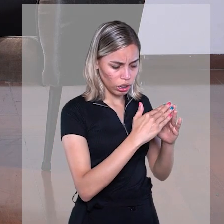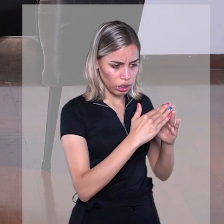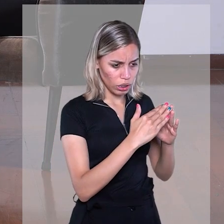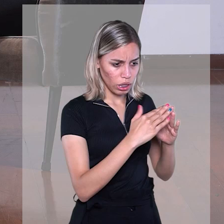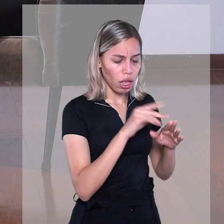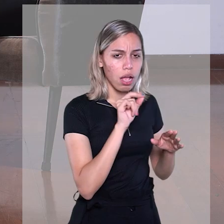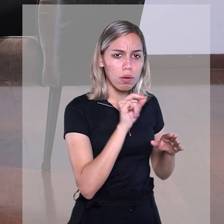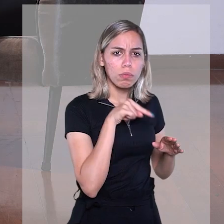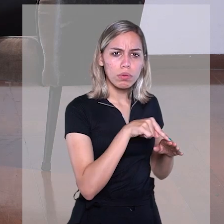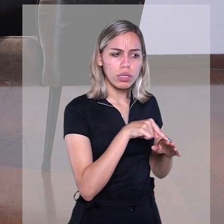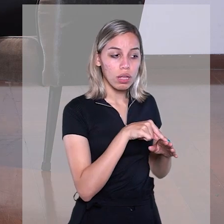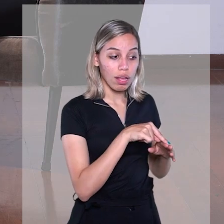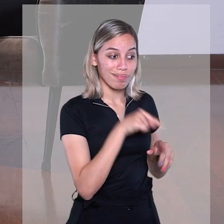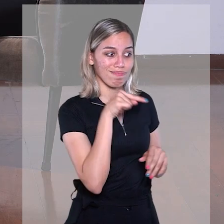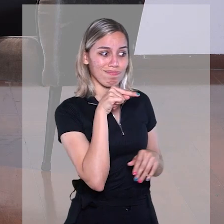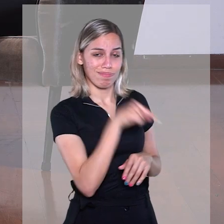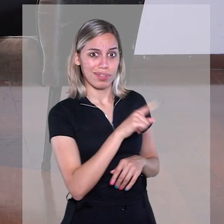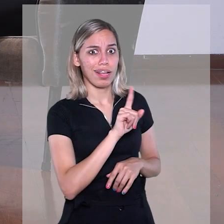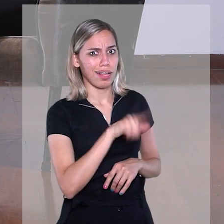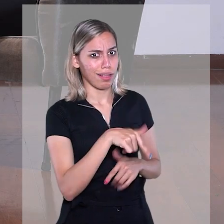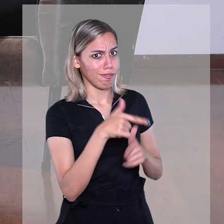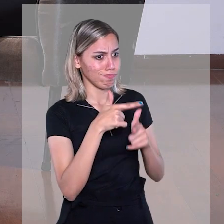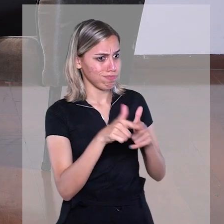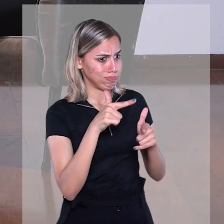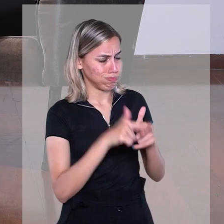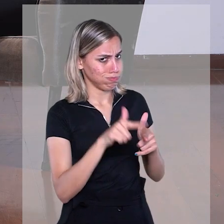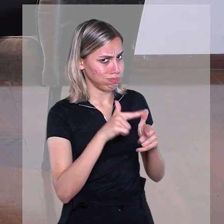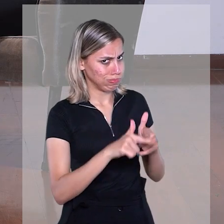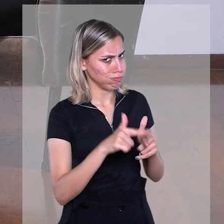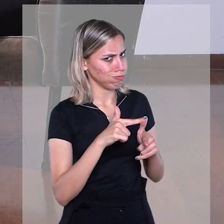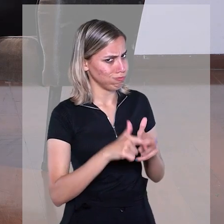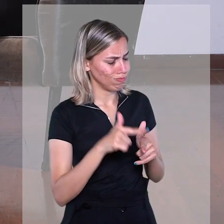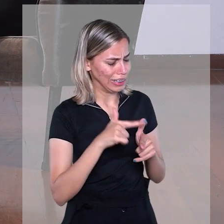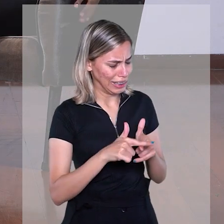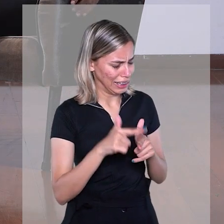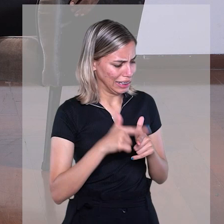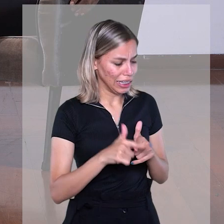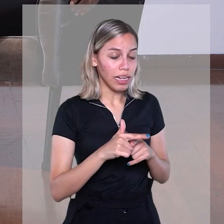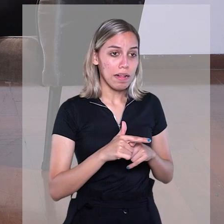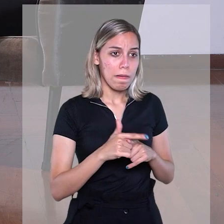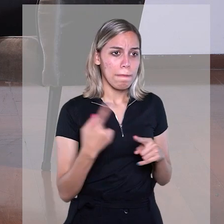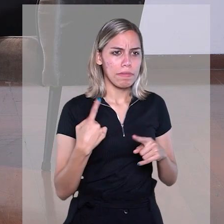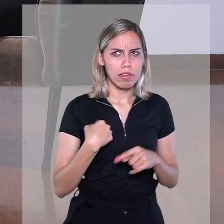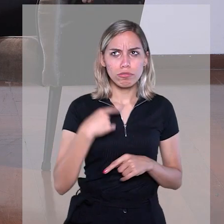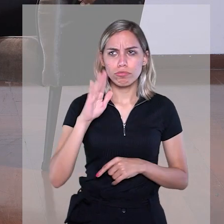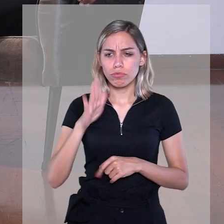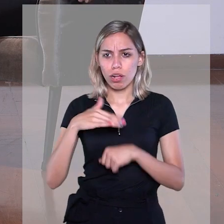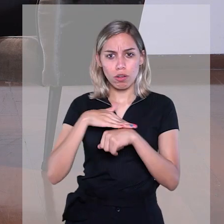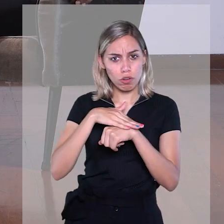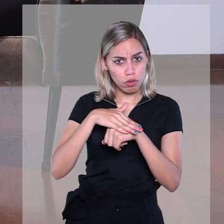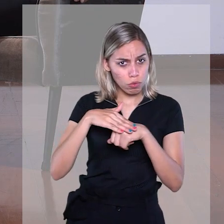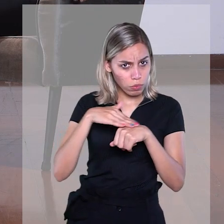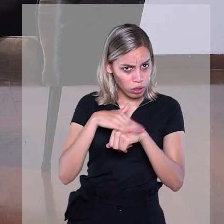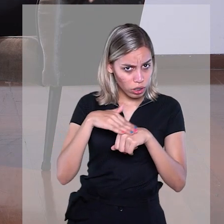espaços de grande problema. É um grande problema, que já me fez começar a conversar há 2 anos, eu tive uma